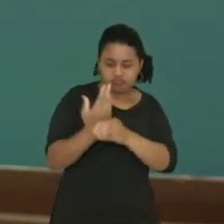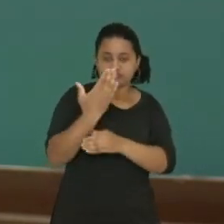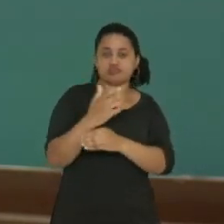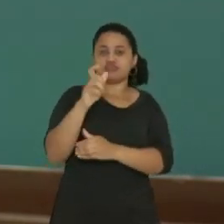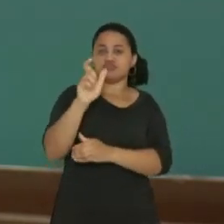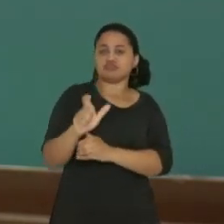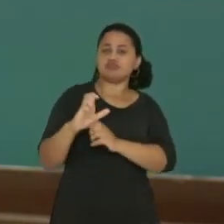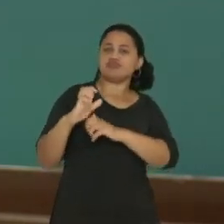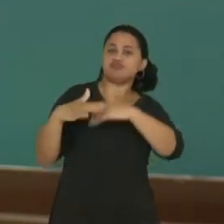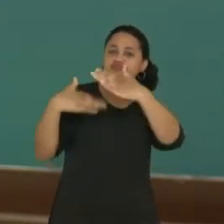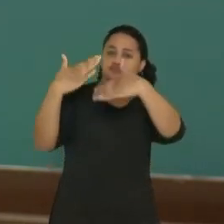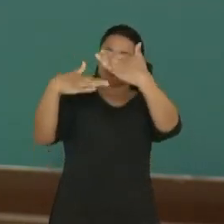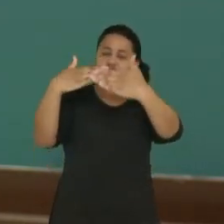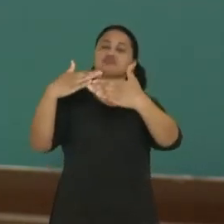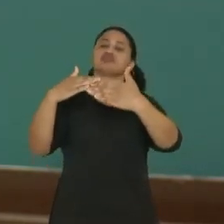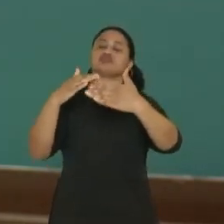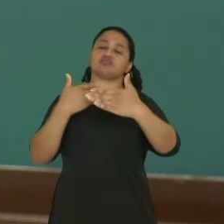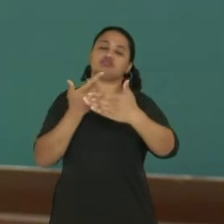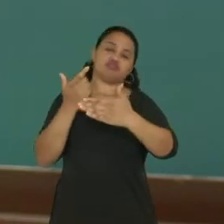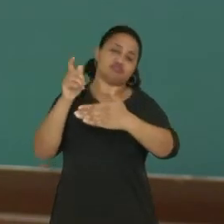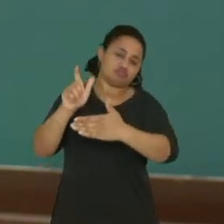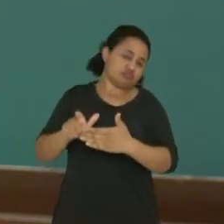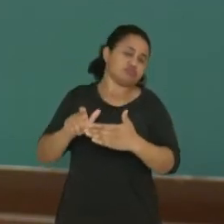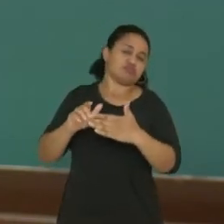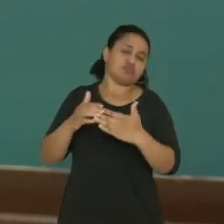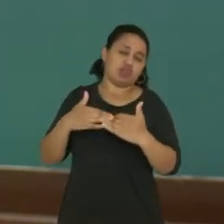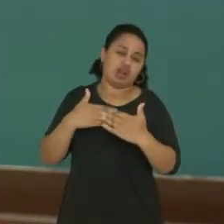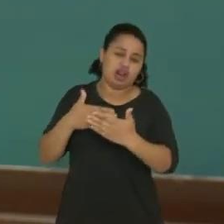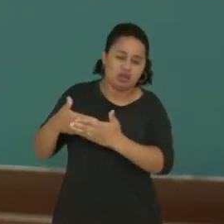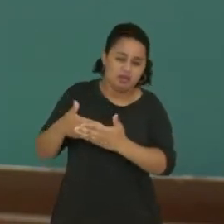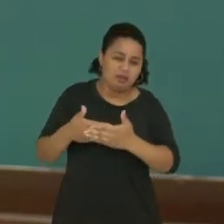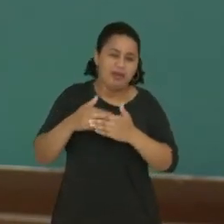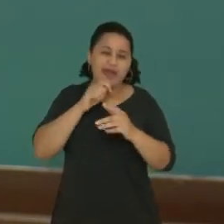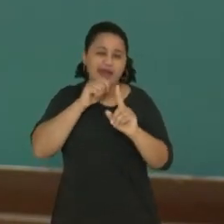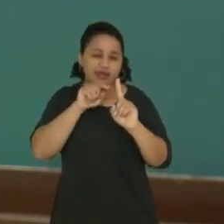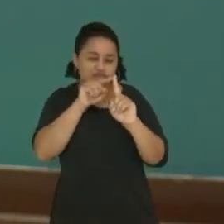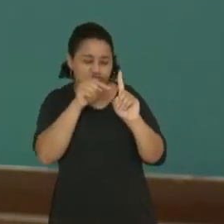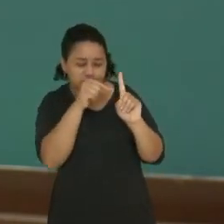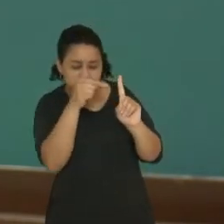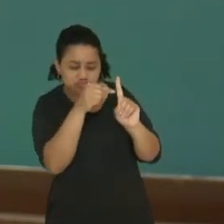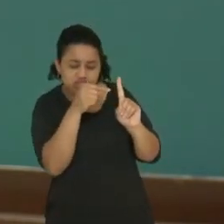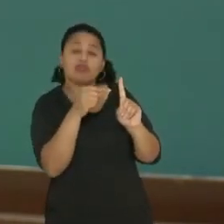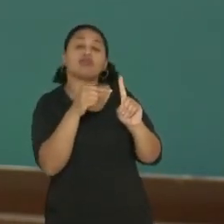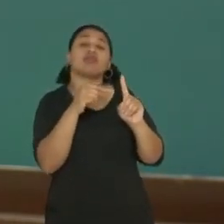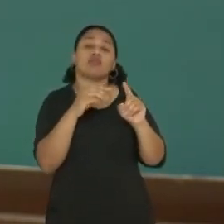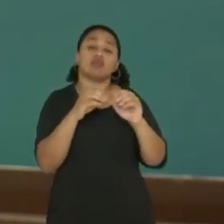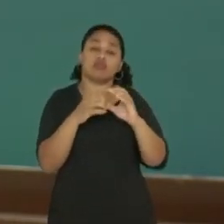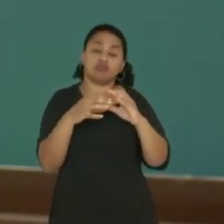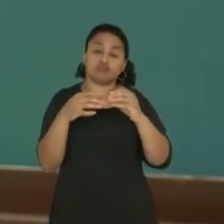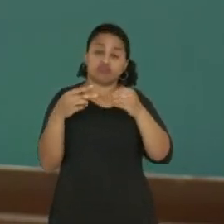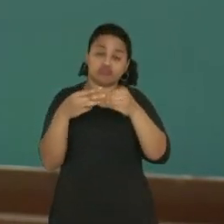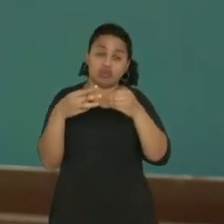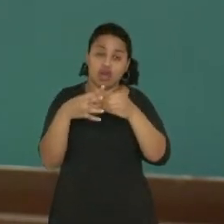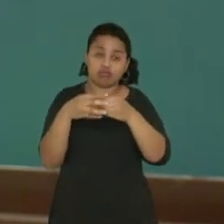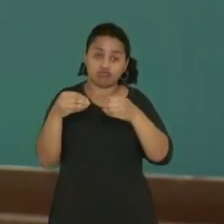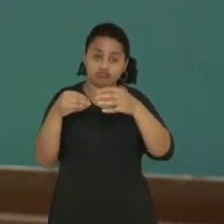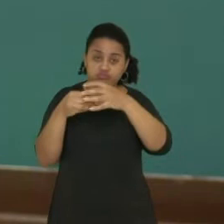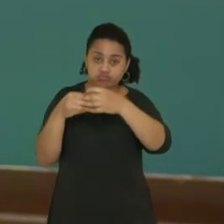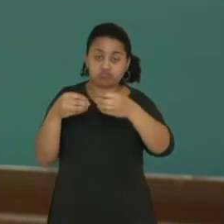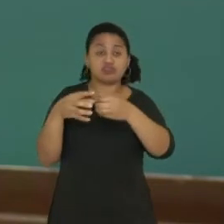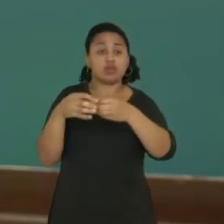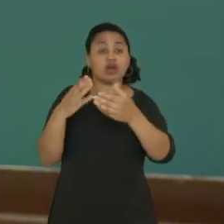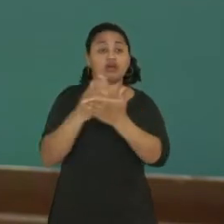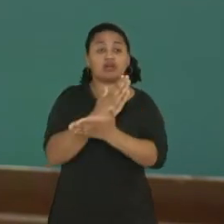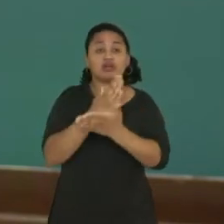todo o crescimento dele, de todo o corpo desse indivíduo. Então, quando se está dividindo, a gente